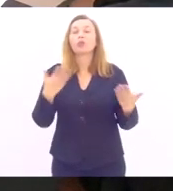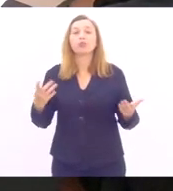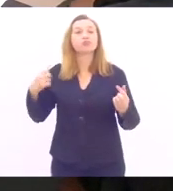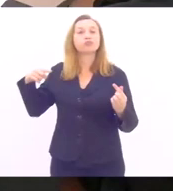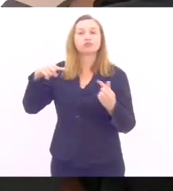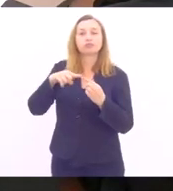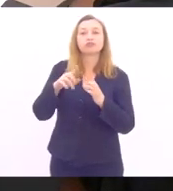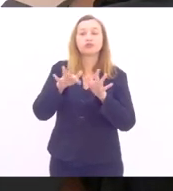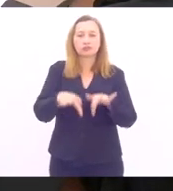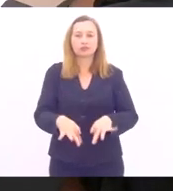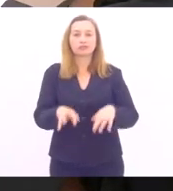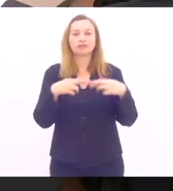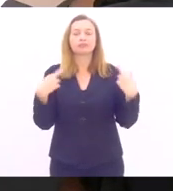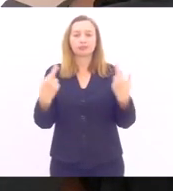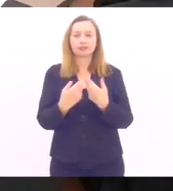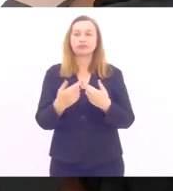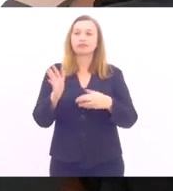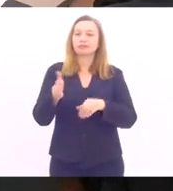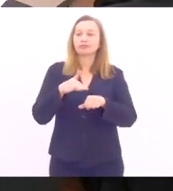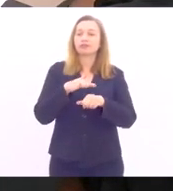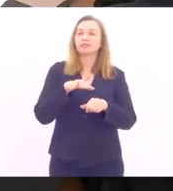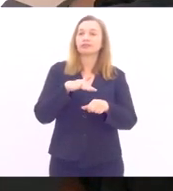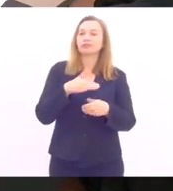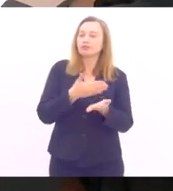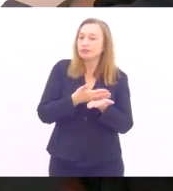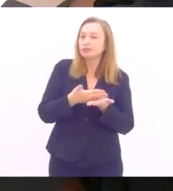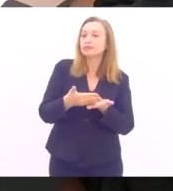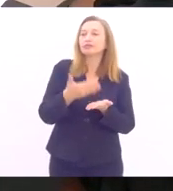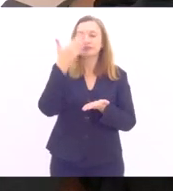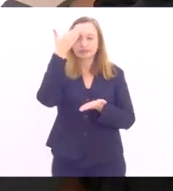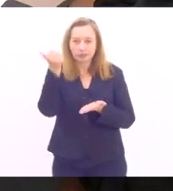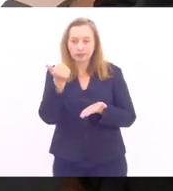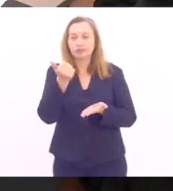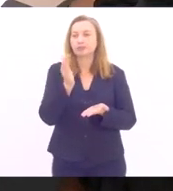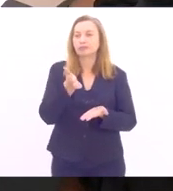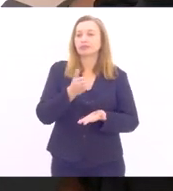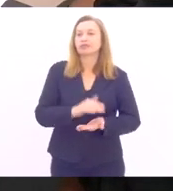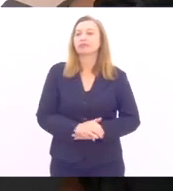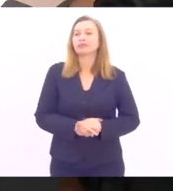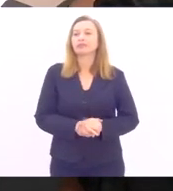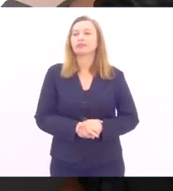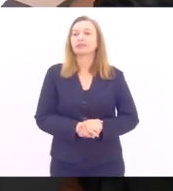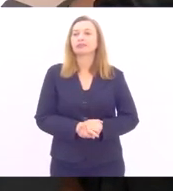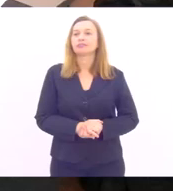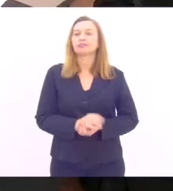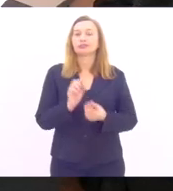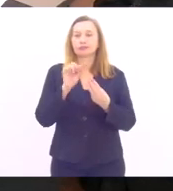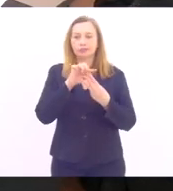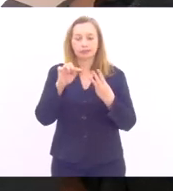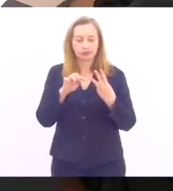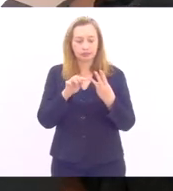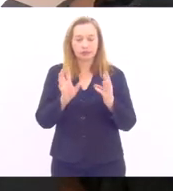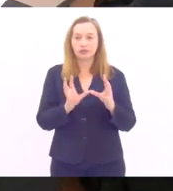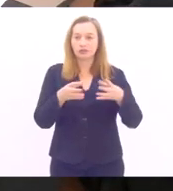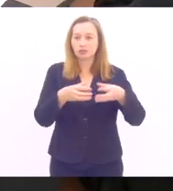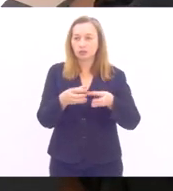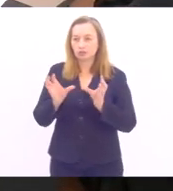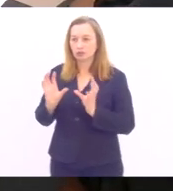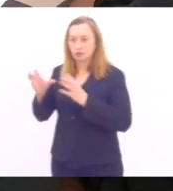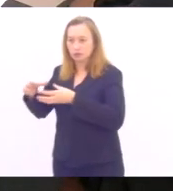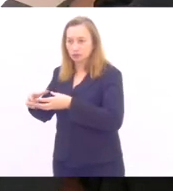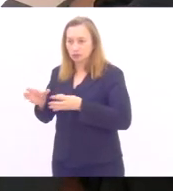final dessa reunião? Para a gente já começar a reunião sabendo qual é o nosso objetivo. Nós estamos com três comissões aqui presentes, porque o